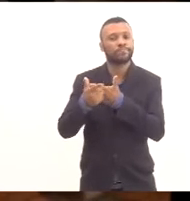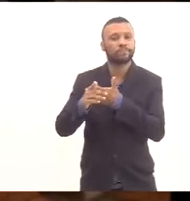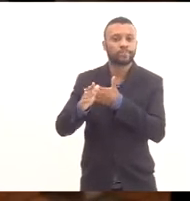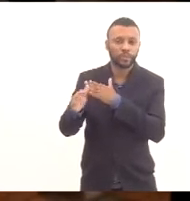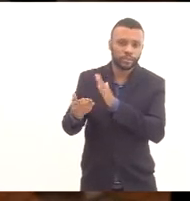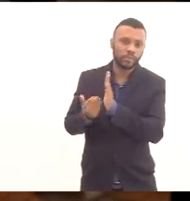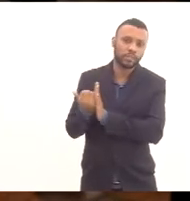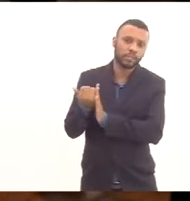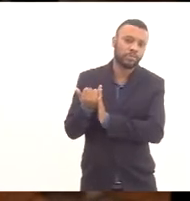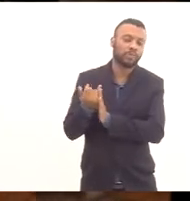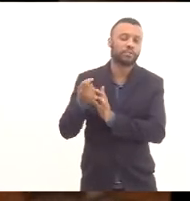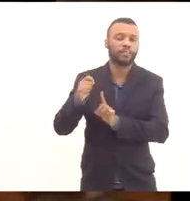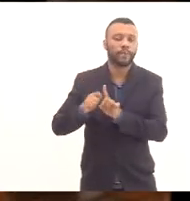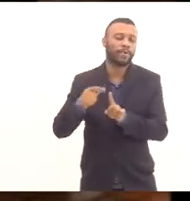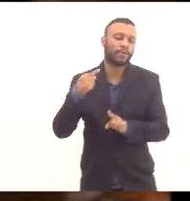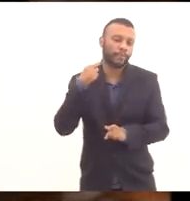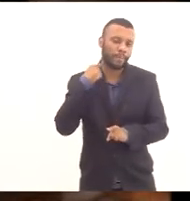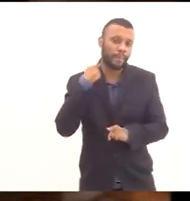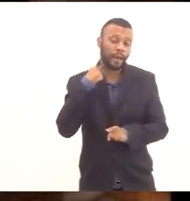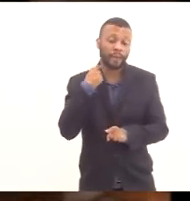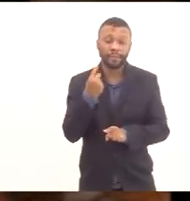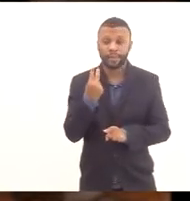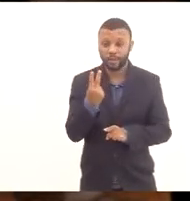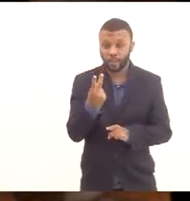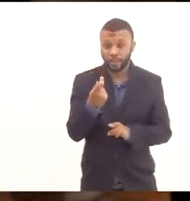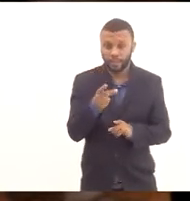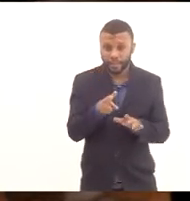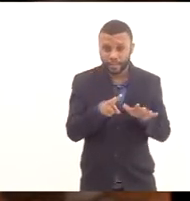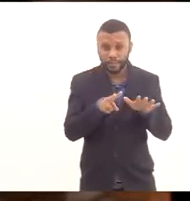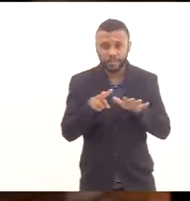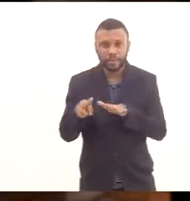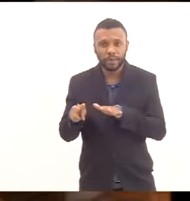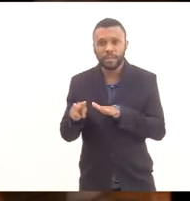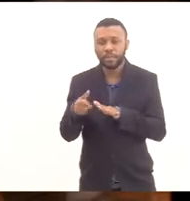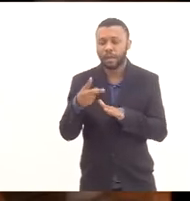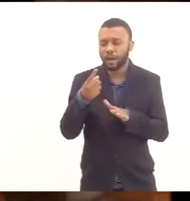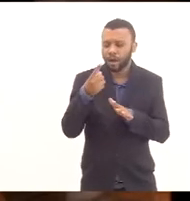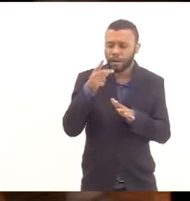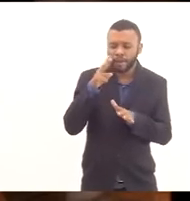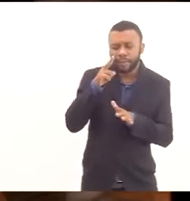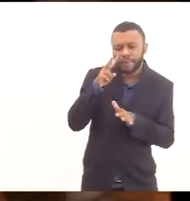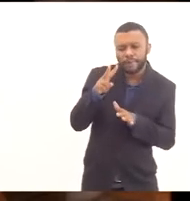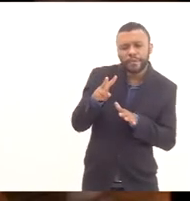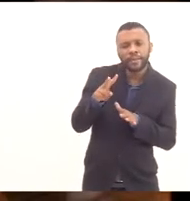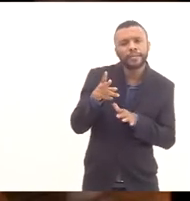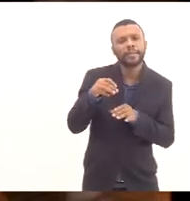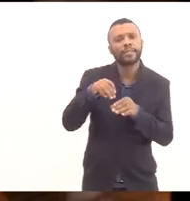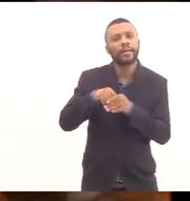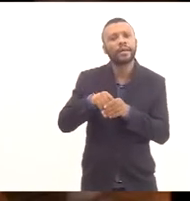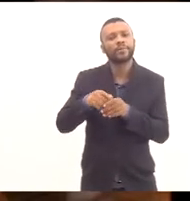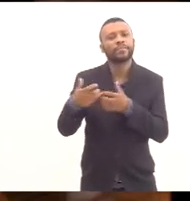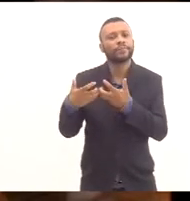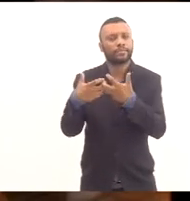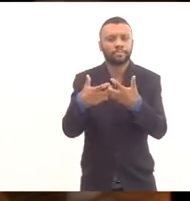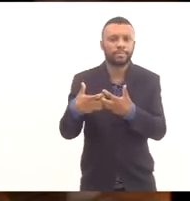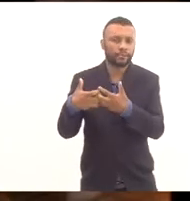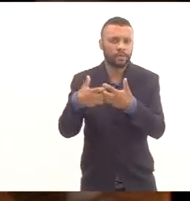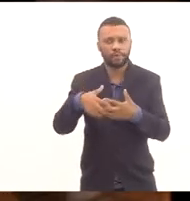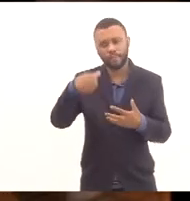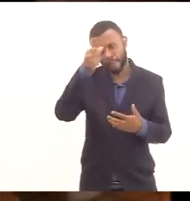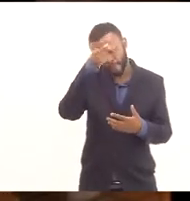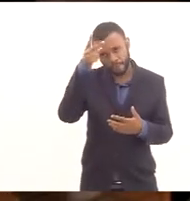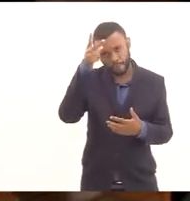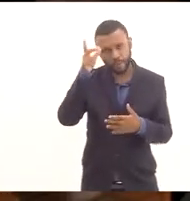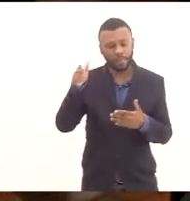início de Maio e nessas duas semanas o que eu vi né em Petrópolis é uma Prefeitura